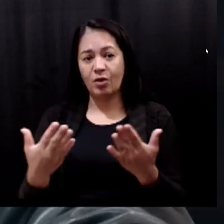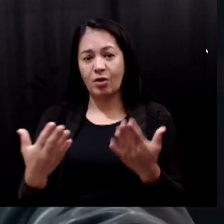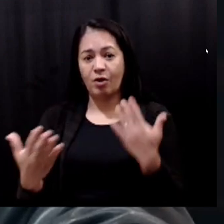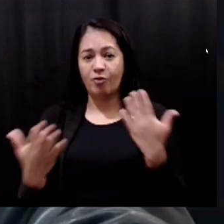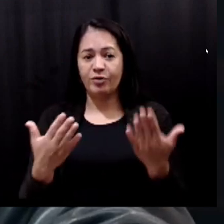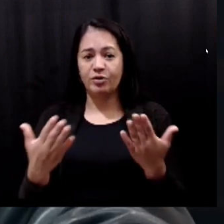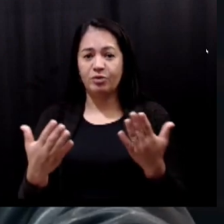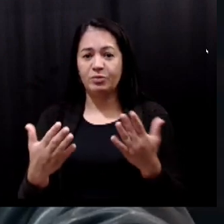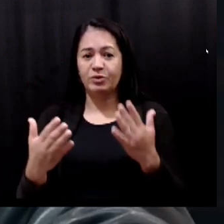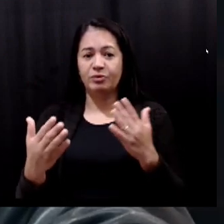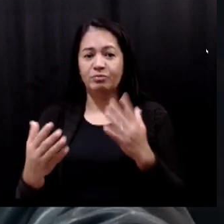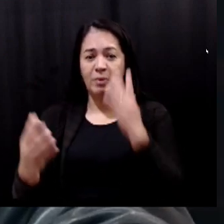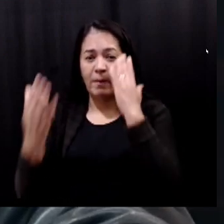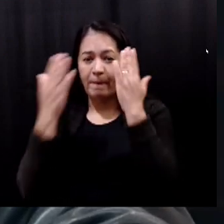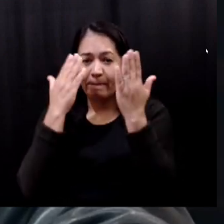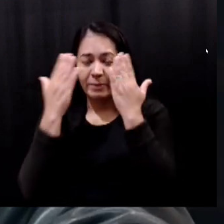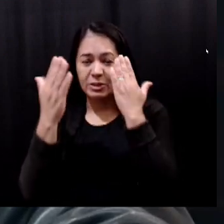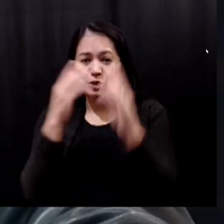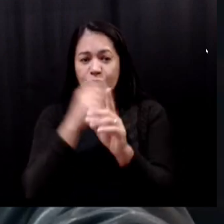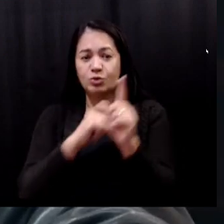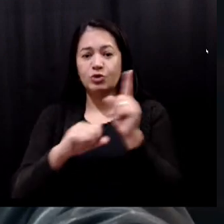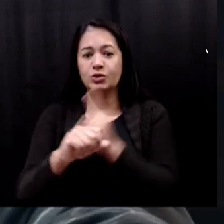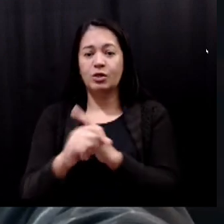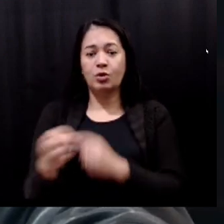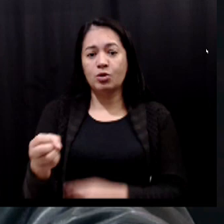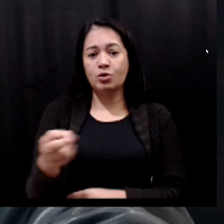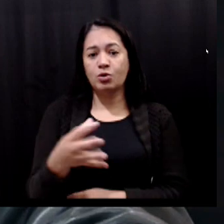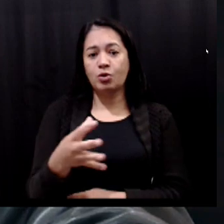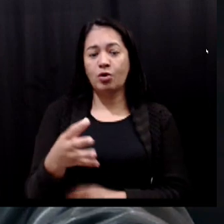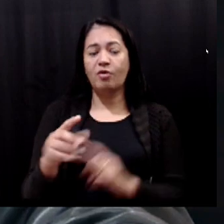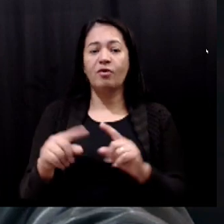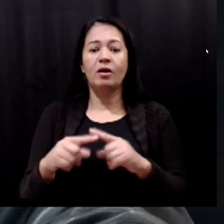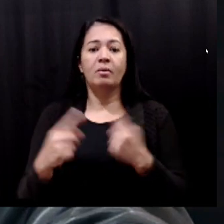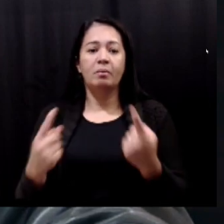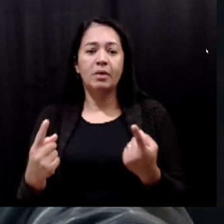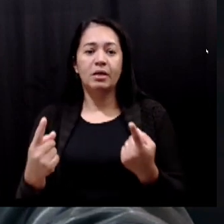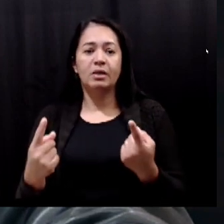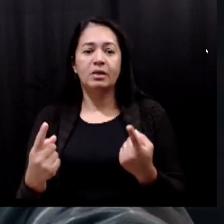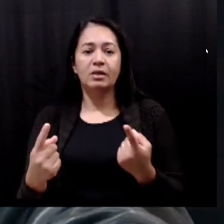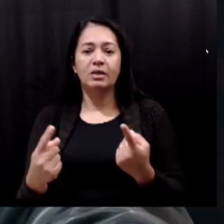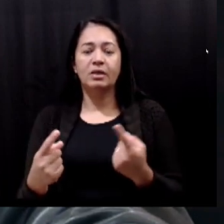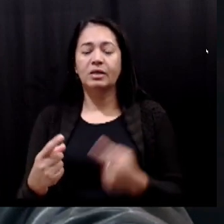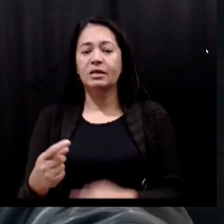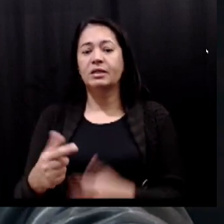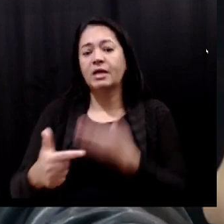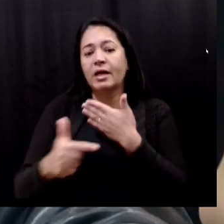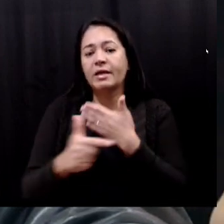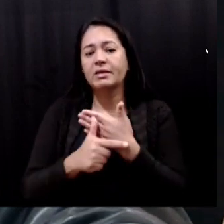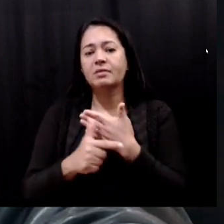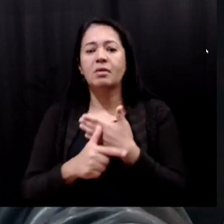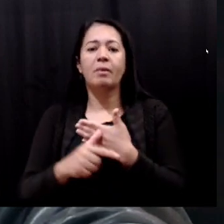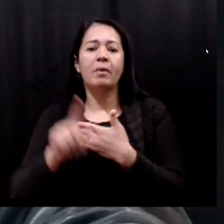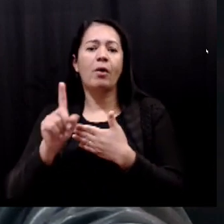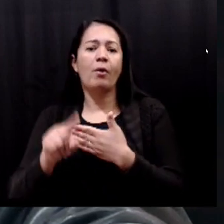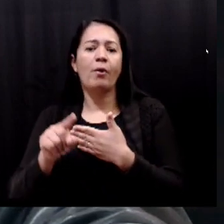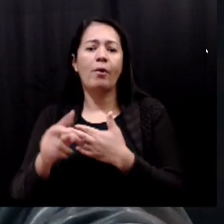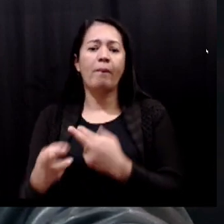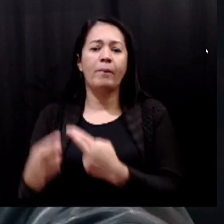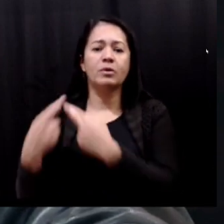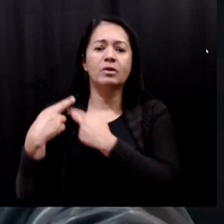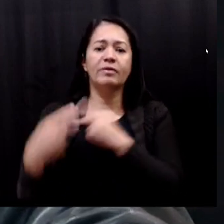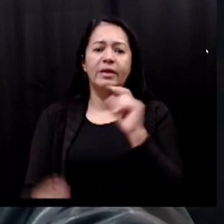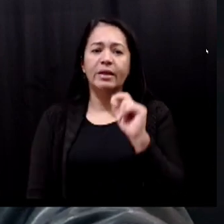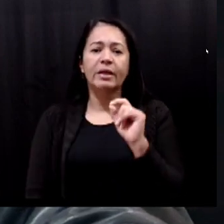né? E a definição de quem ocupa esse papel, né, pode variar muito. Em